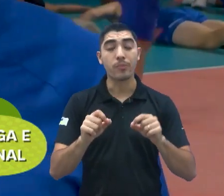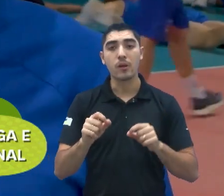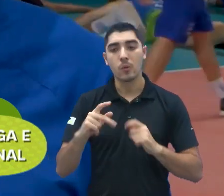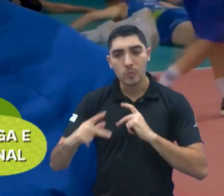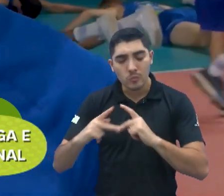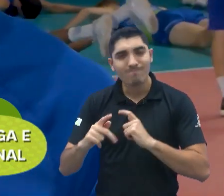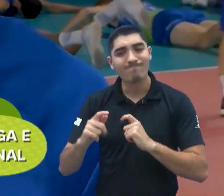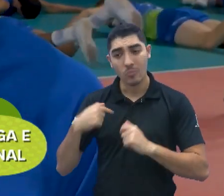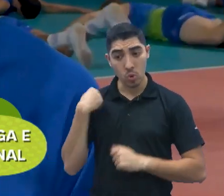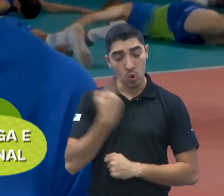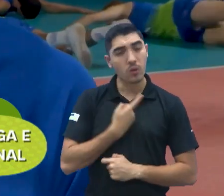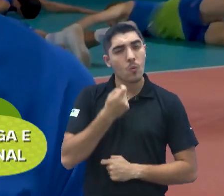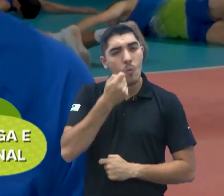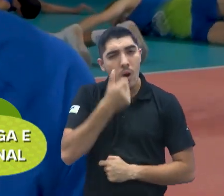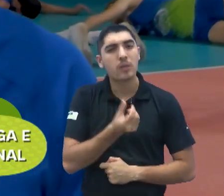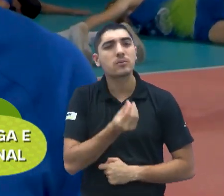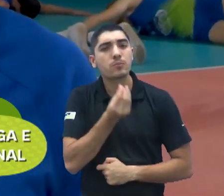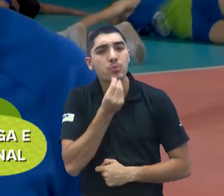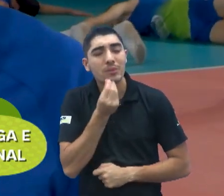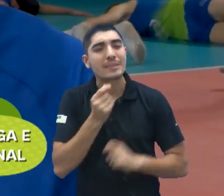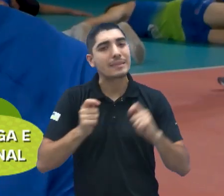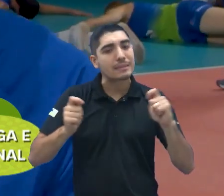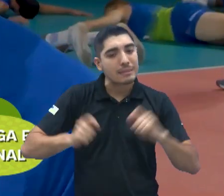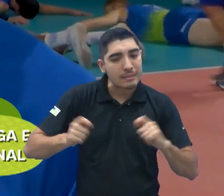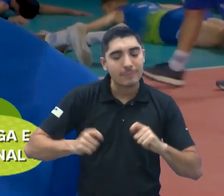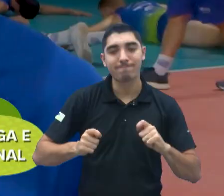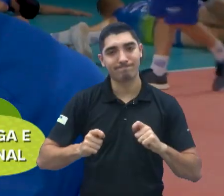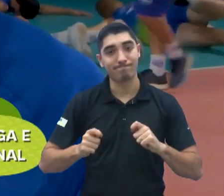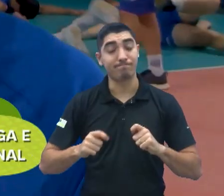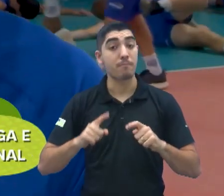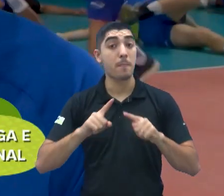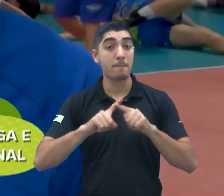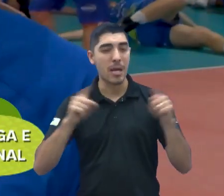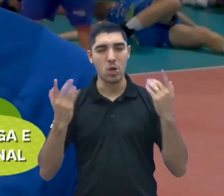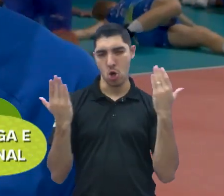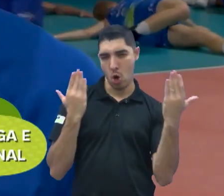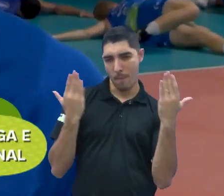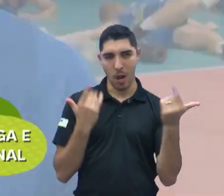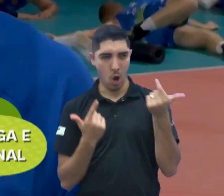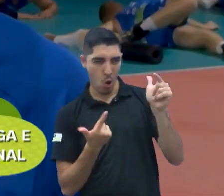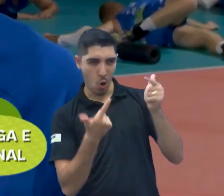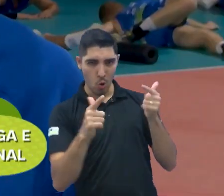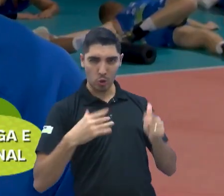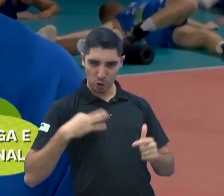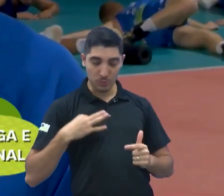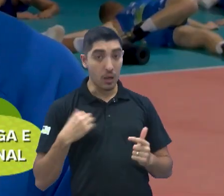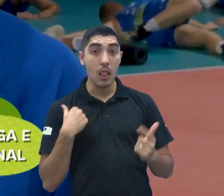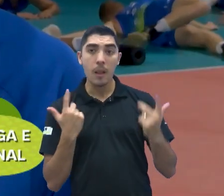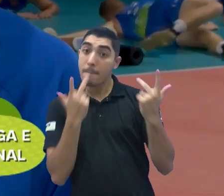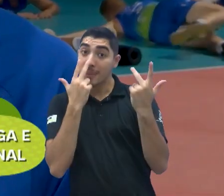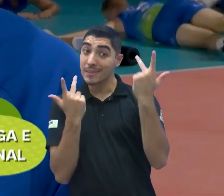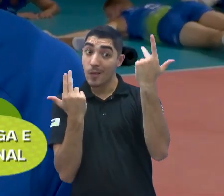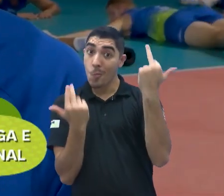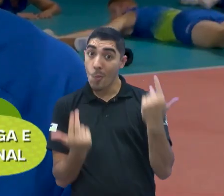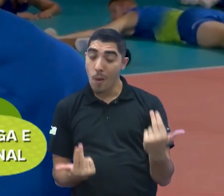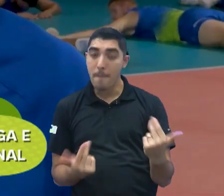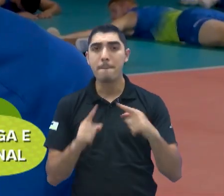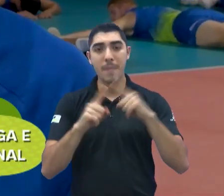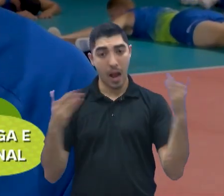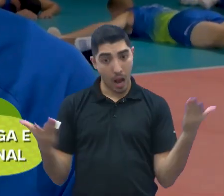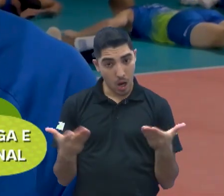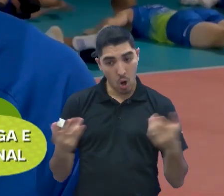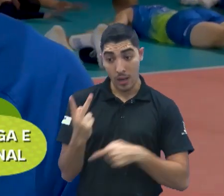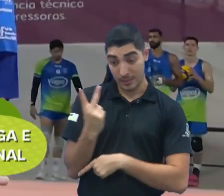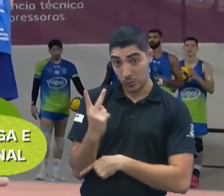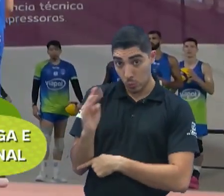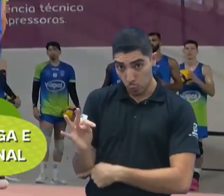gente sabia, né, do equilíbrio da Superliga. Então, nosso time para outros times, os números são muito parelhos. Mas eu acredito realmente num segundo turno totalmente